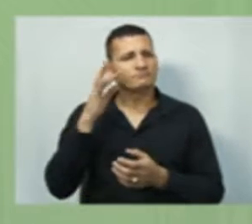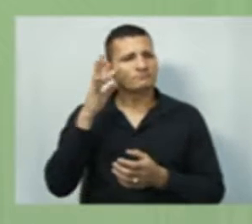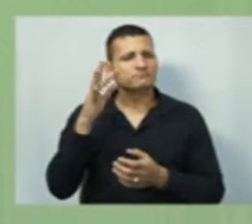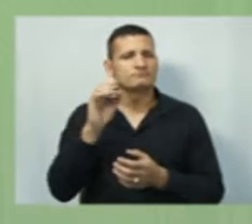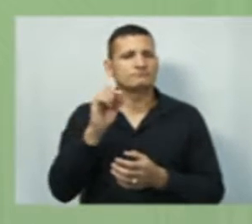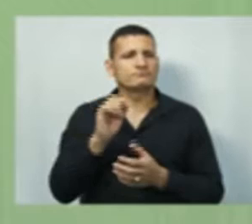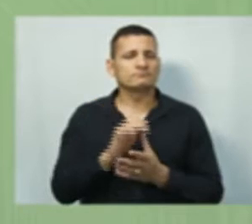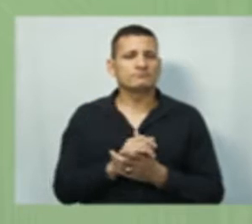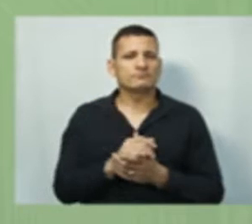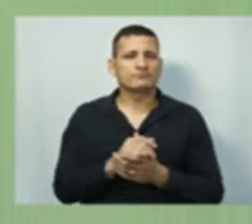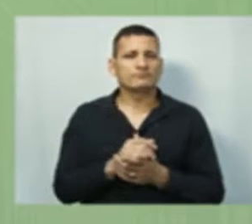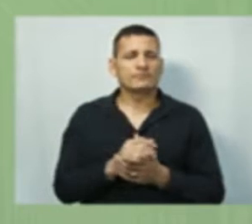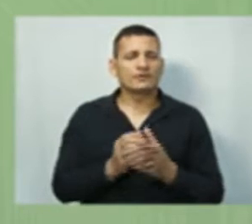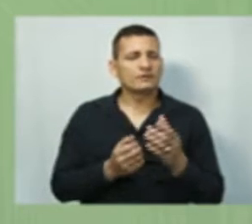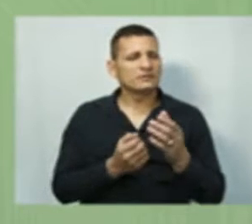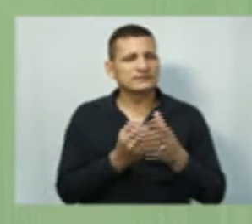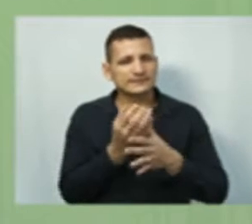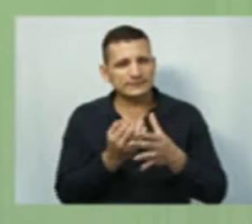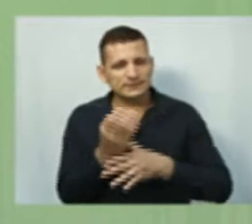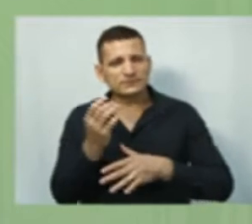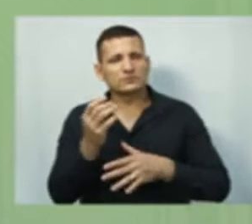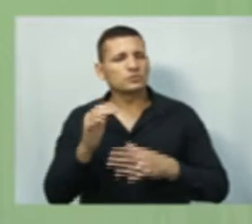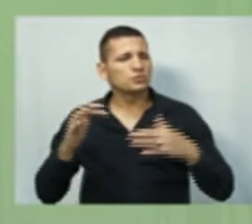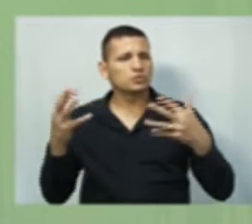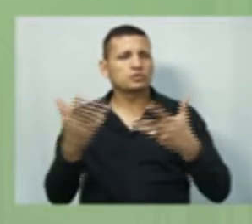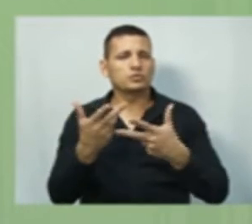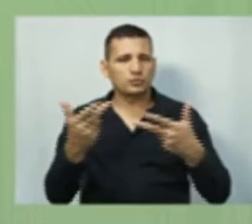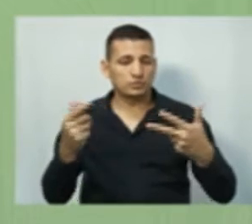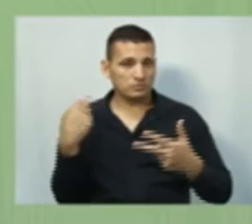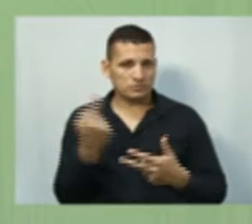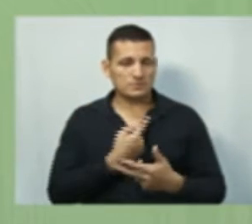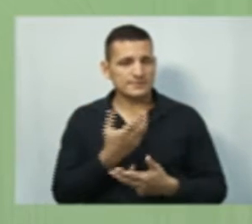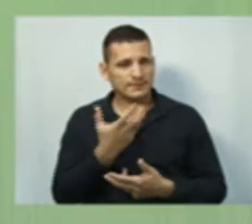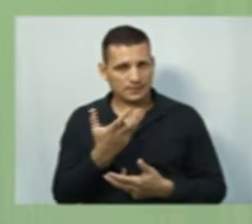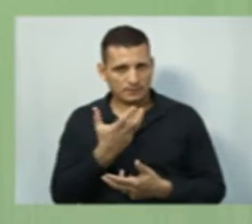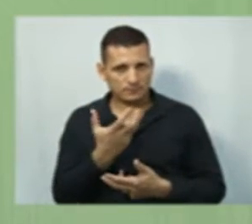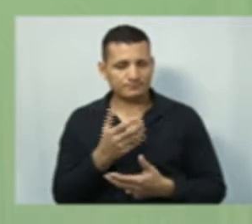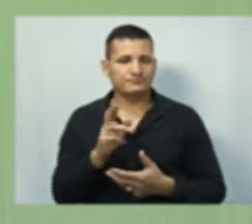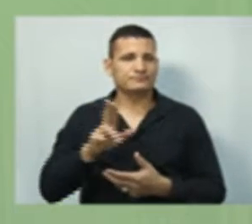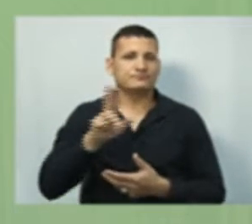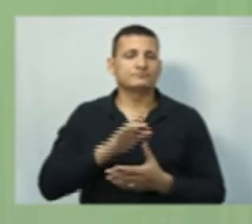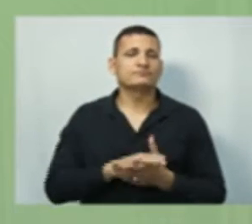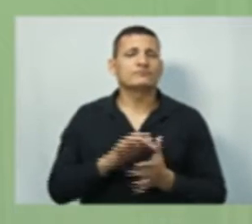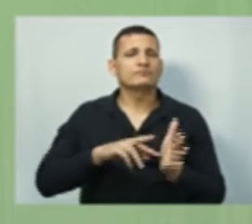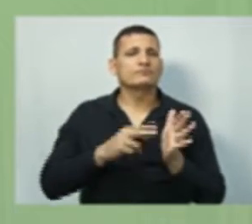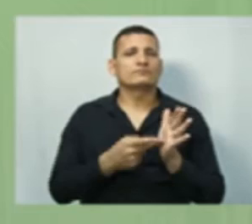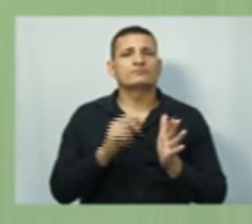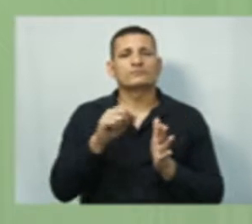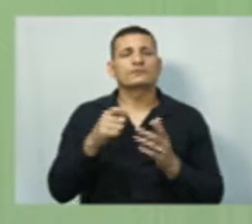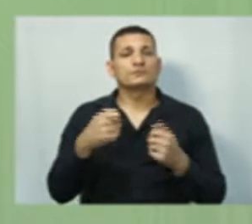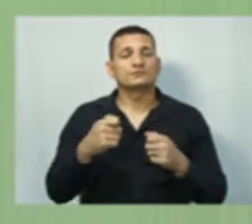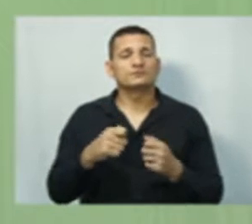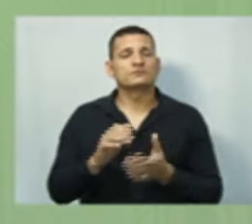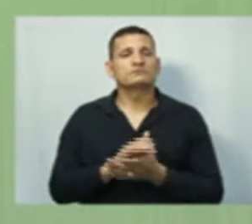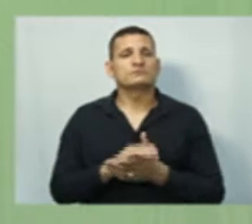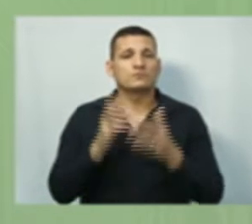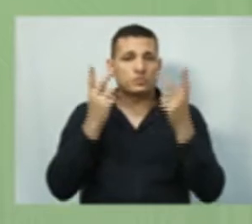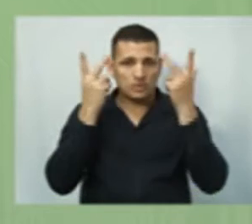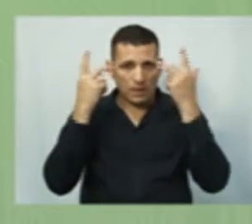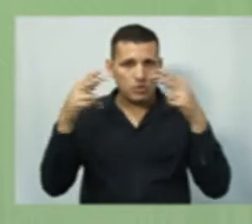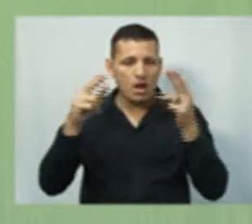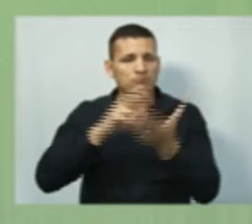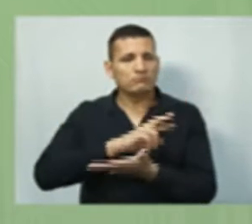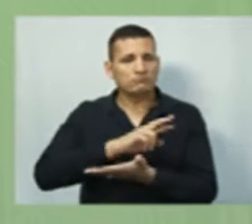queremos consumir. Isso significa que teríamos que ter recursos humanos e naturais para tudo. É algo